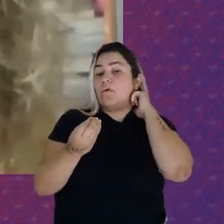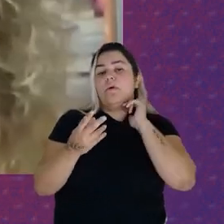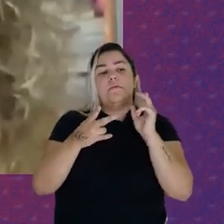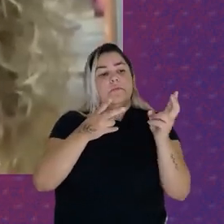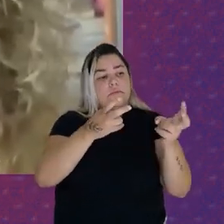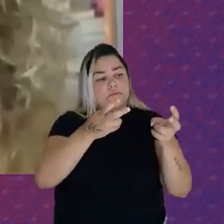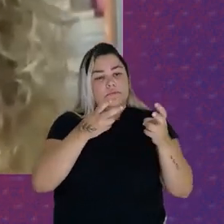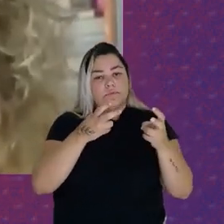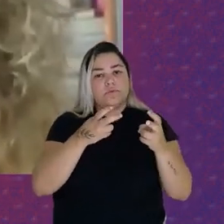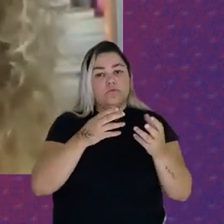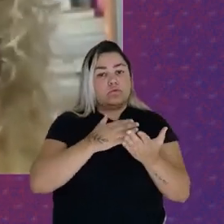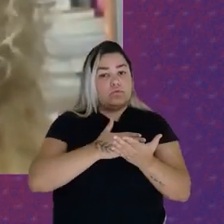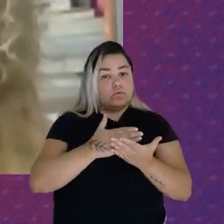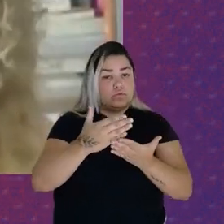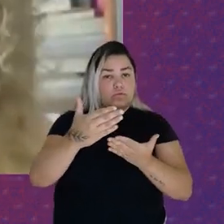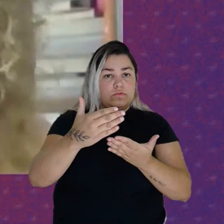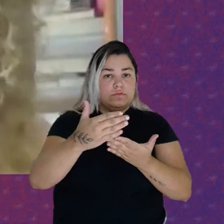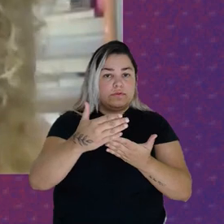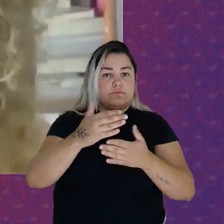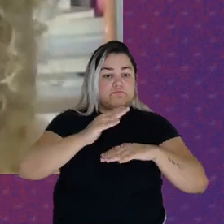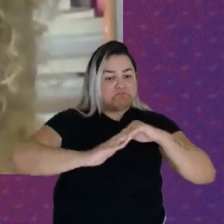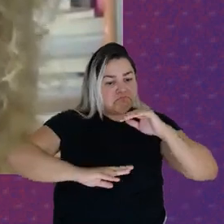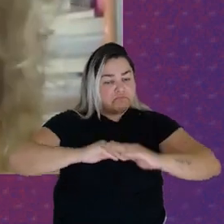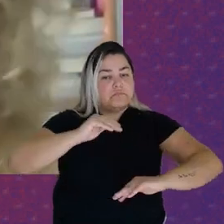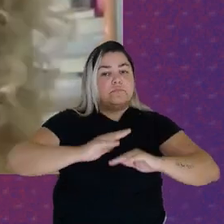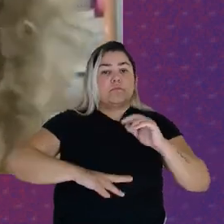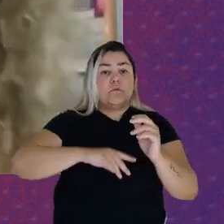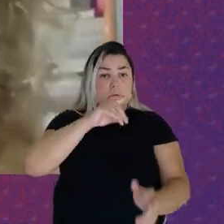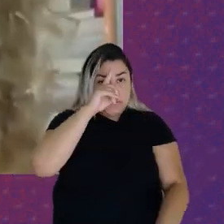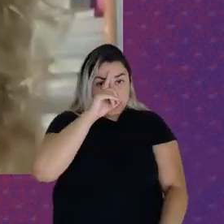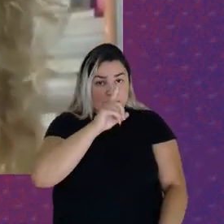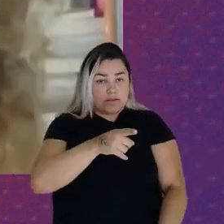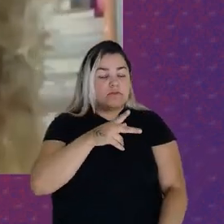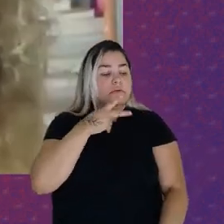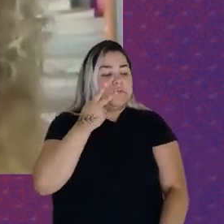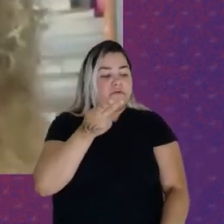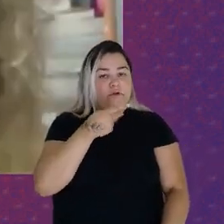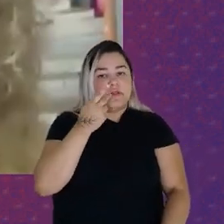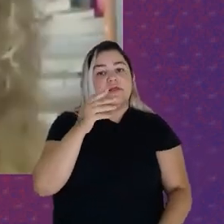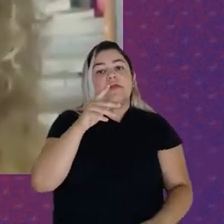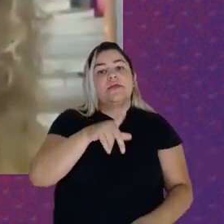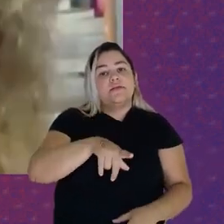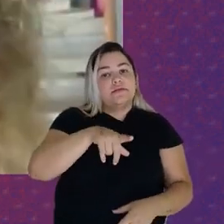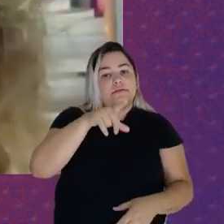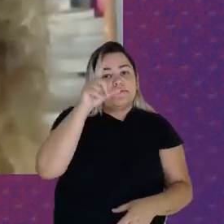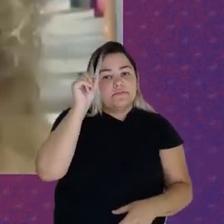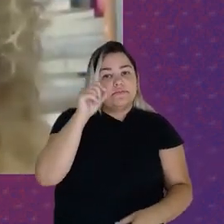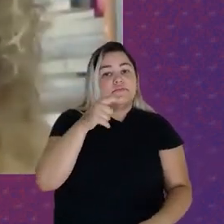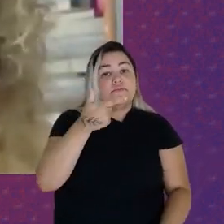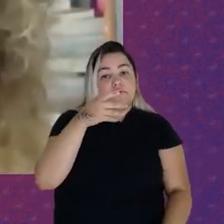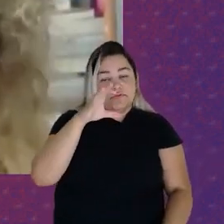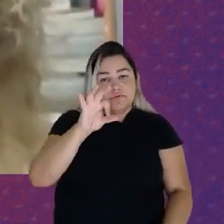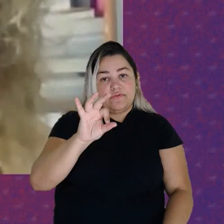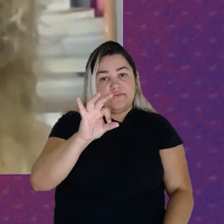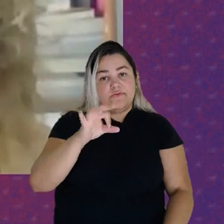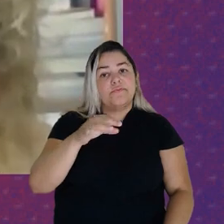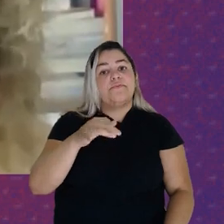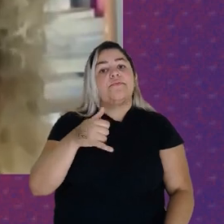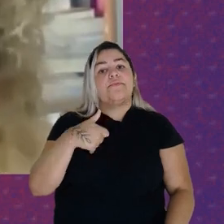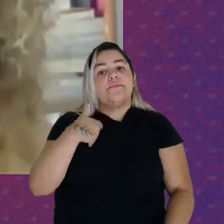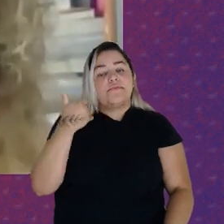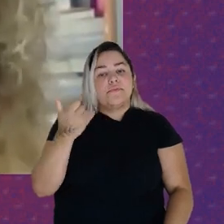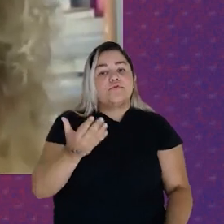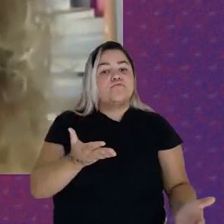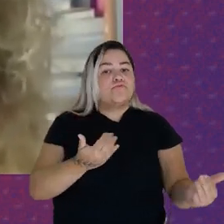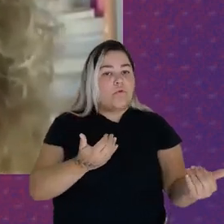mim durante o exercício desse mandato? Como eu falei para vocês, eu fui eleita, disputei a eleição com 29 anos, estava no meu último ano de juventude,